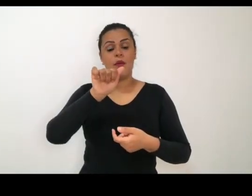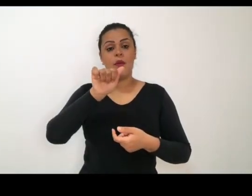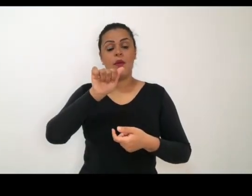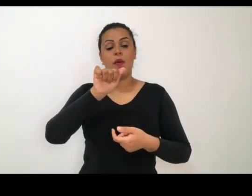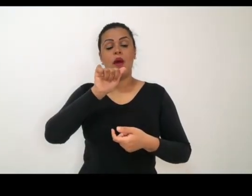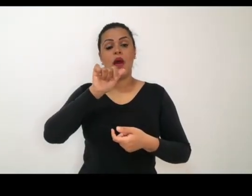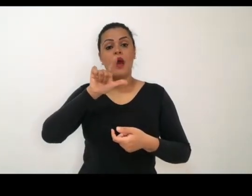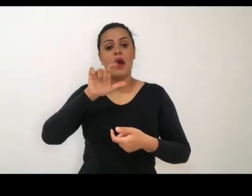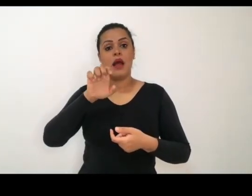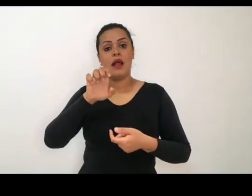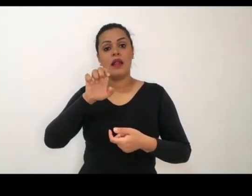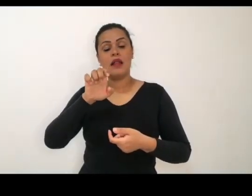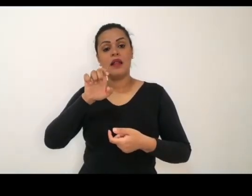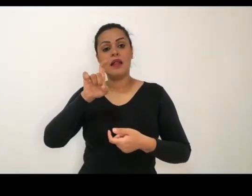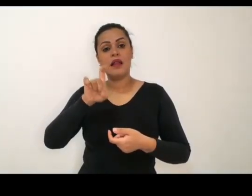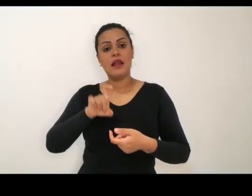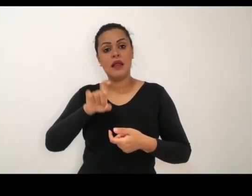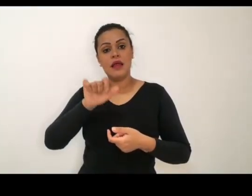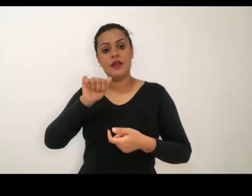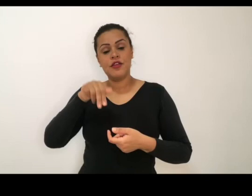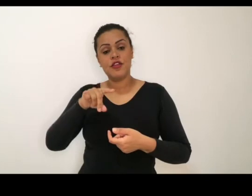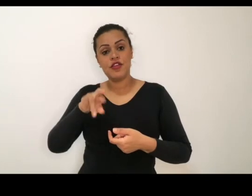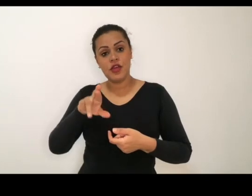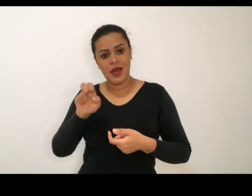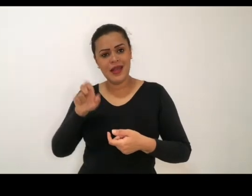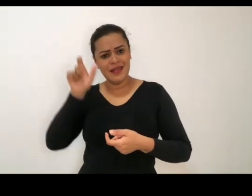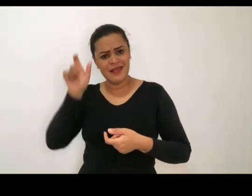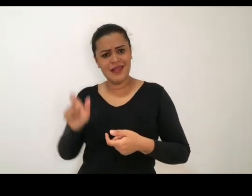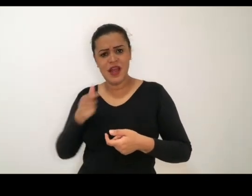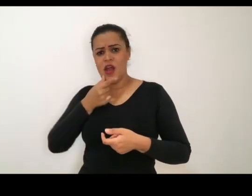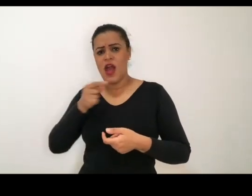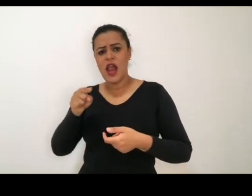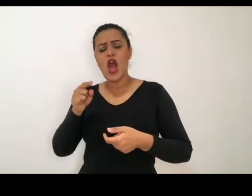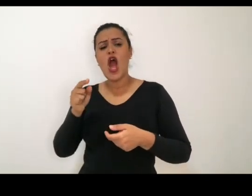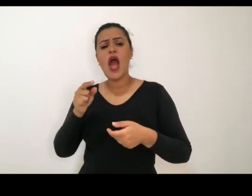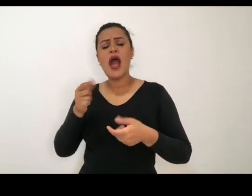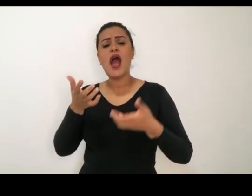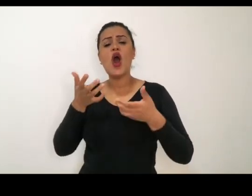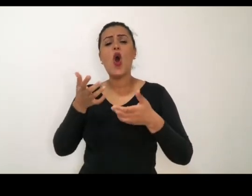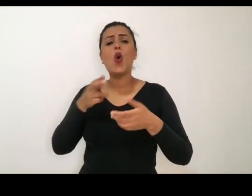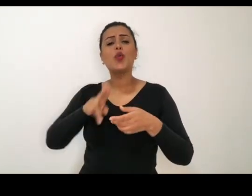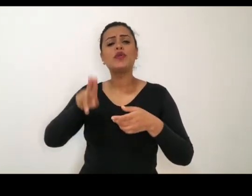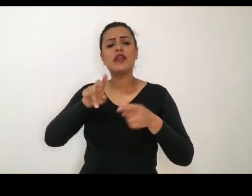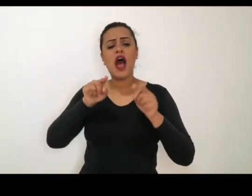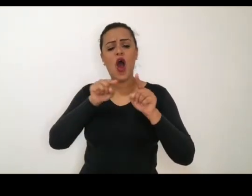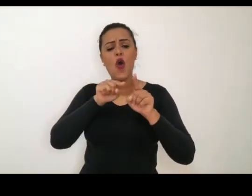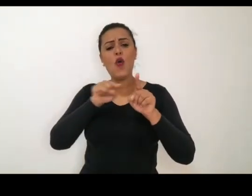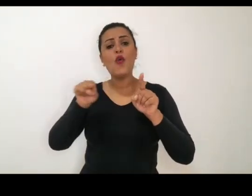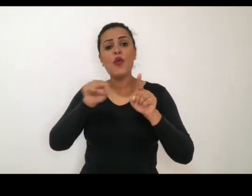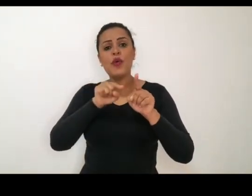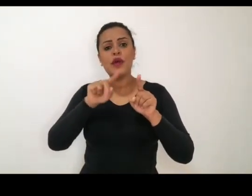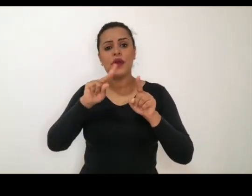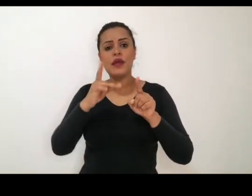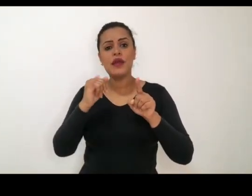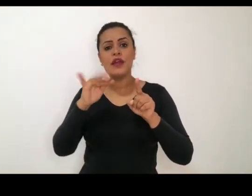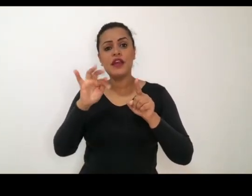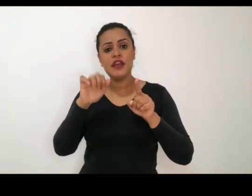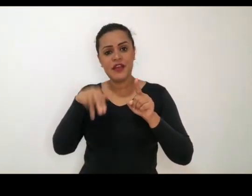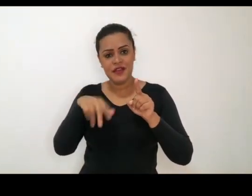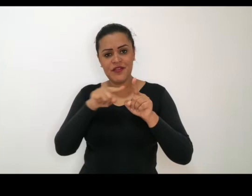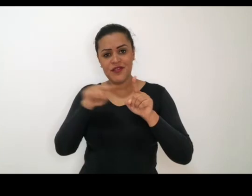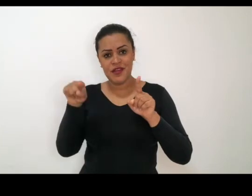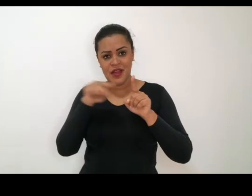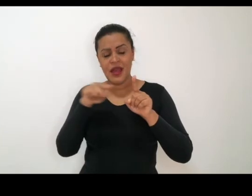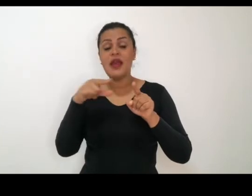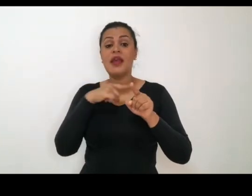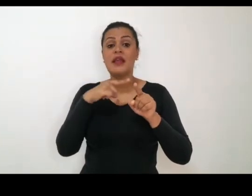usar o hífen, porque ele diz que tem especificidades, tanto do vídeo quanto da dança, que não